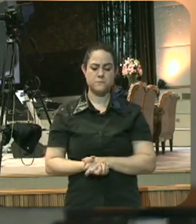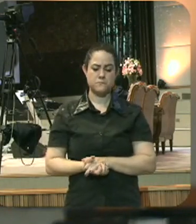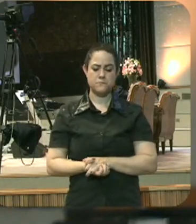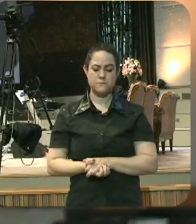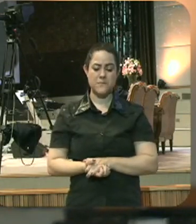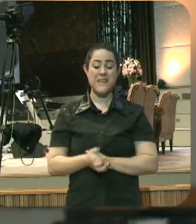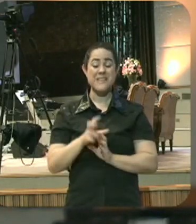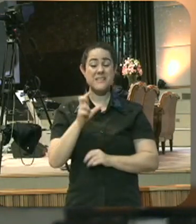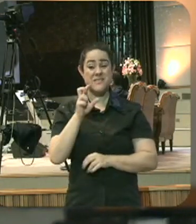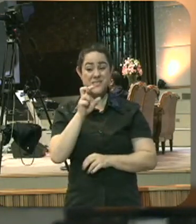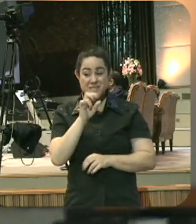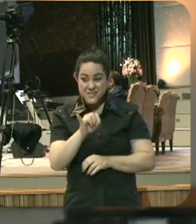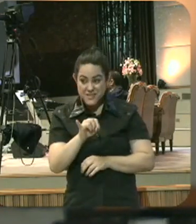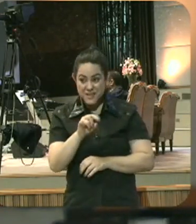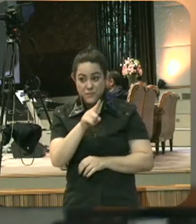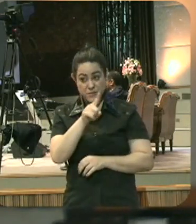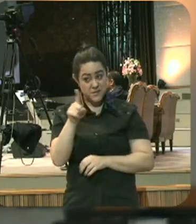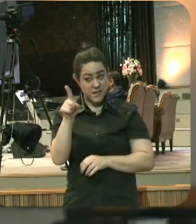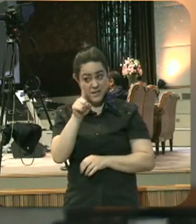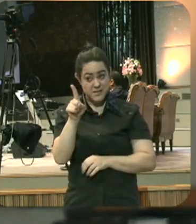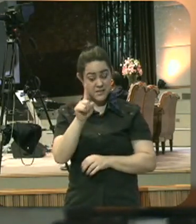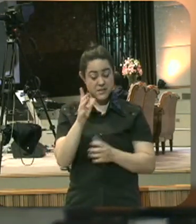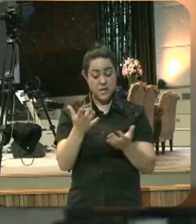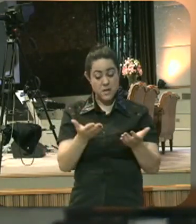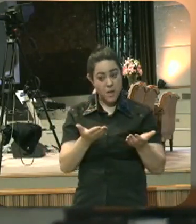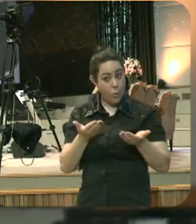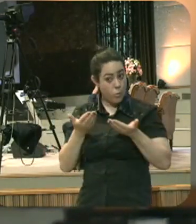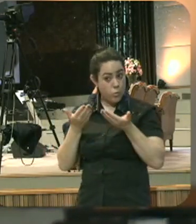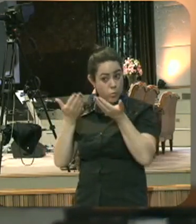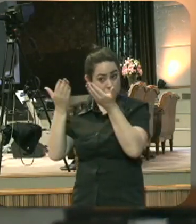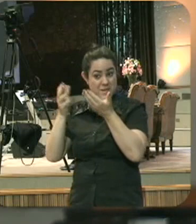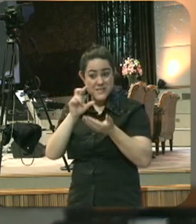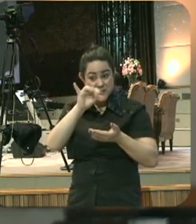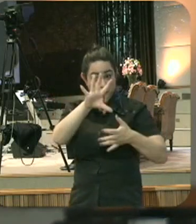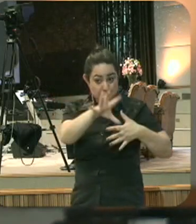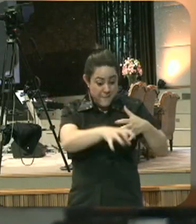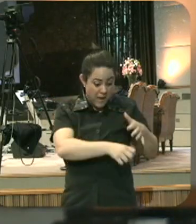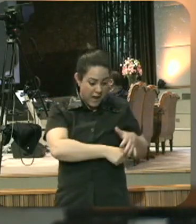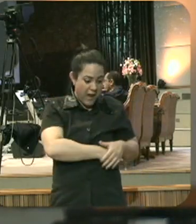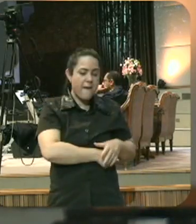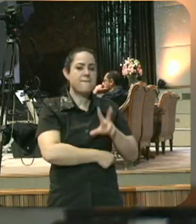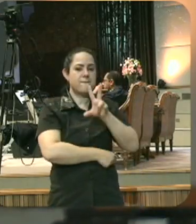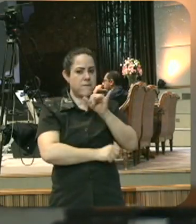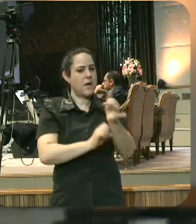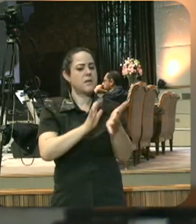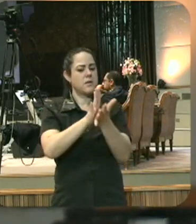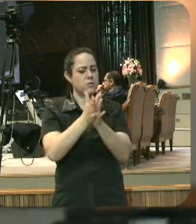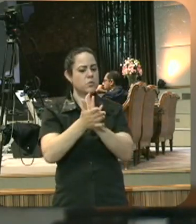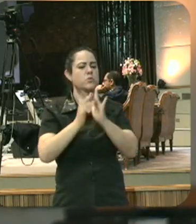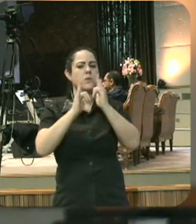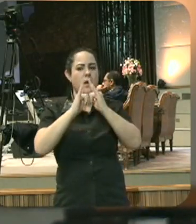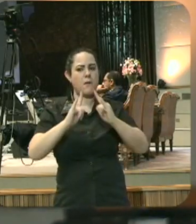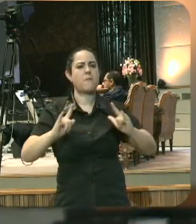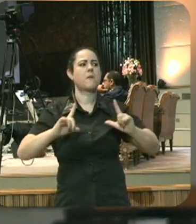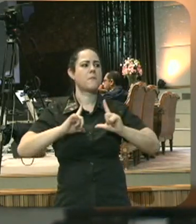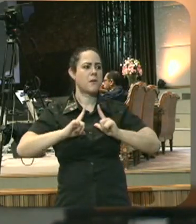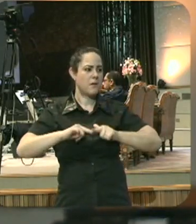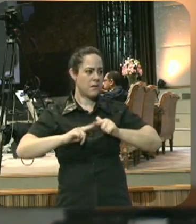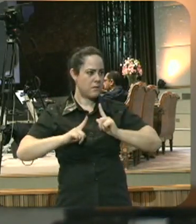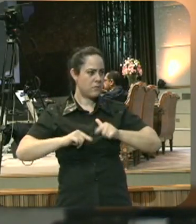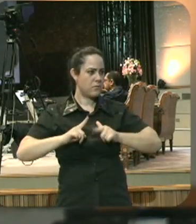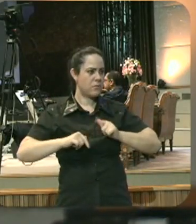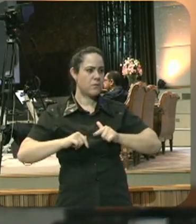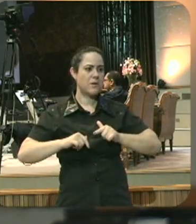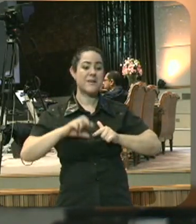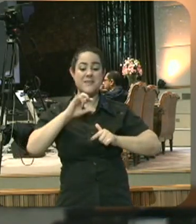do contrário, trarão destruição e desgraça ao acampamento de Israel. E se você